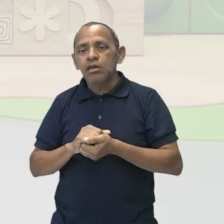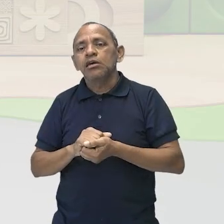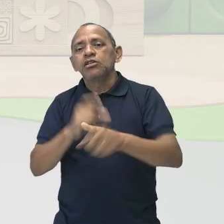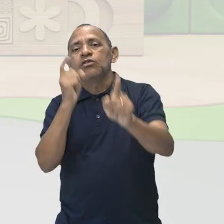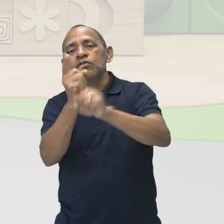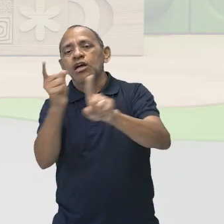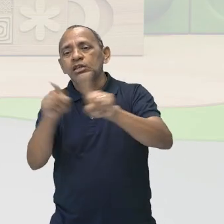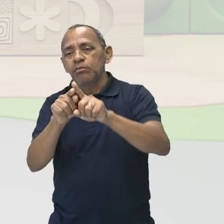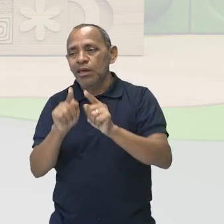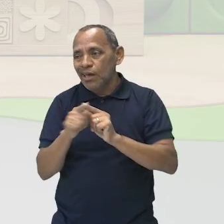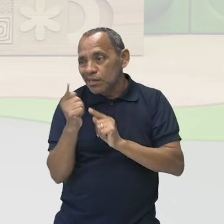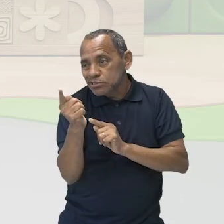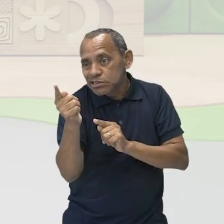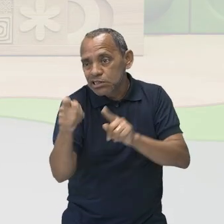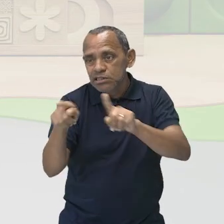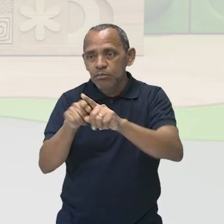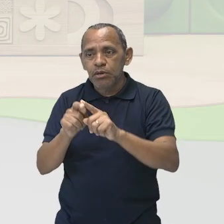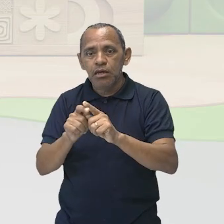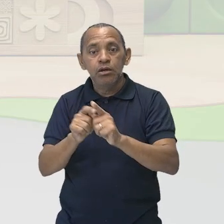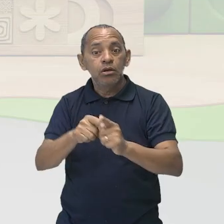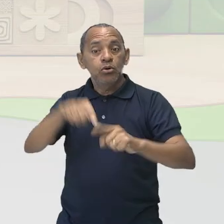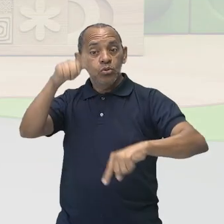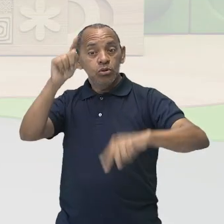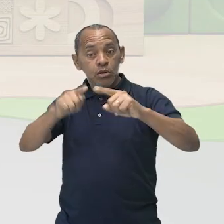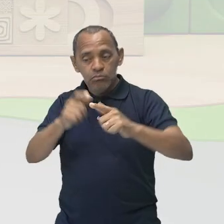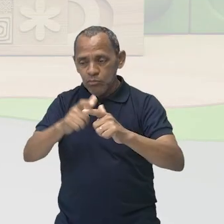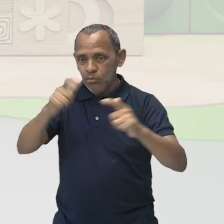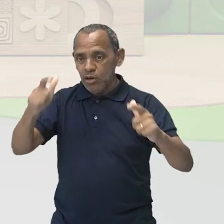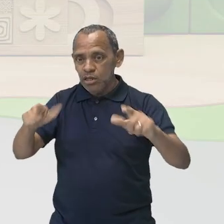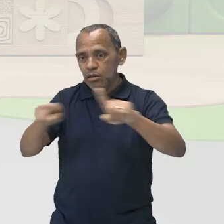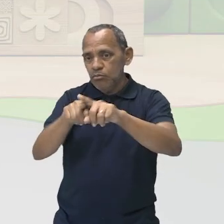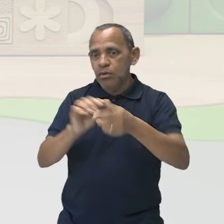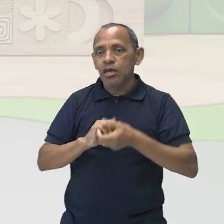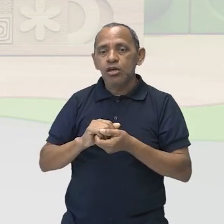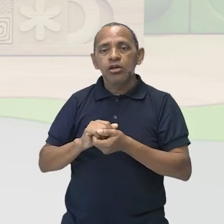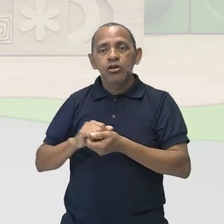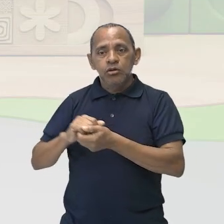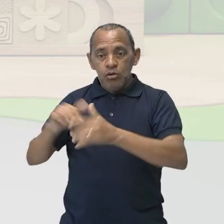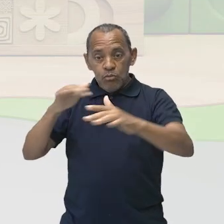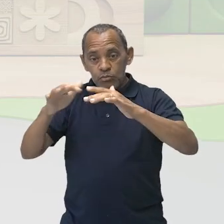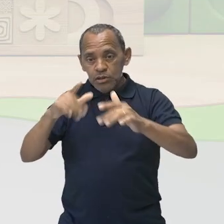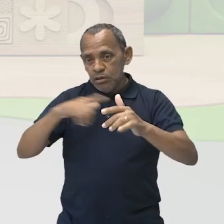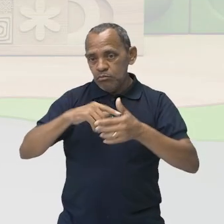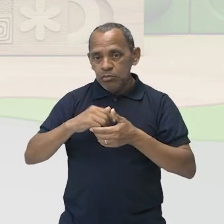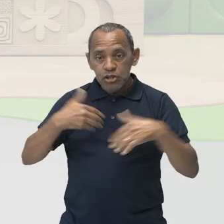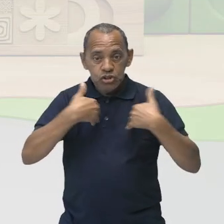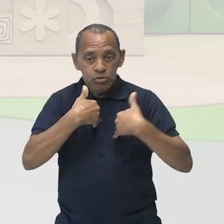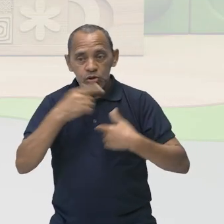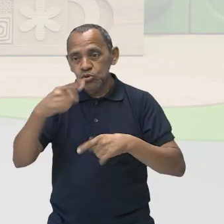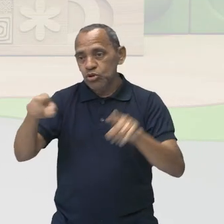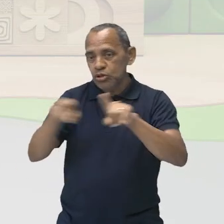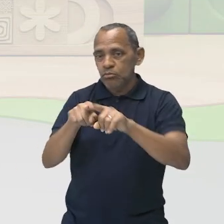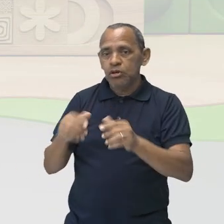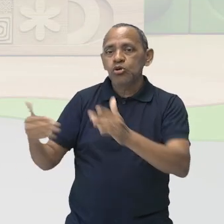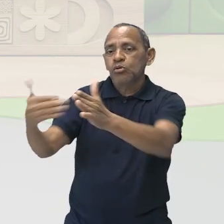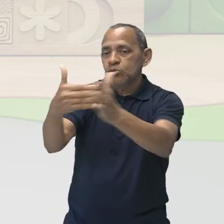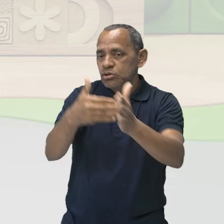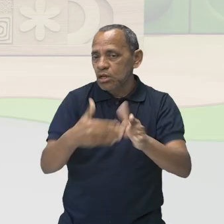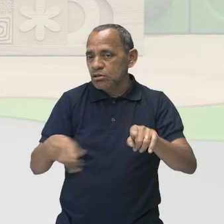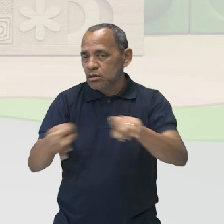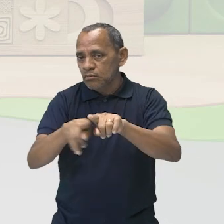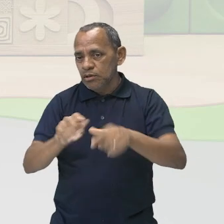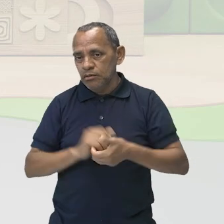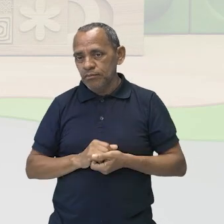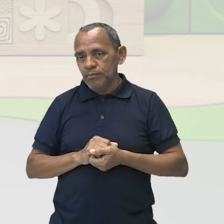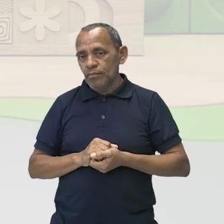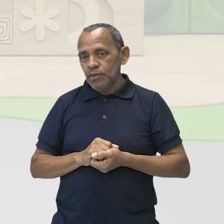o tamanho, a forma e o movimento de presas e também de obstáculos. Bem, vamos então